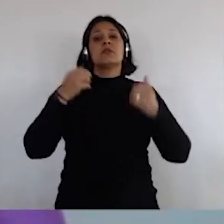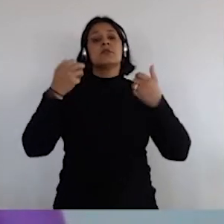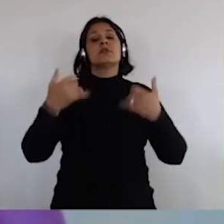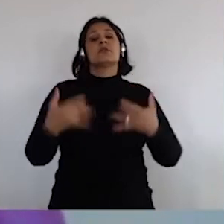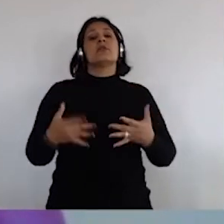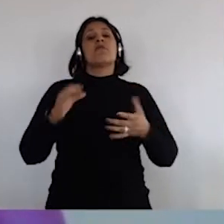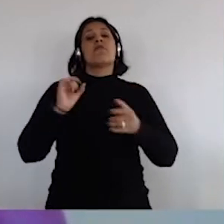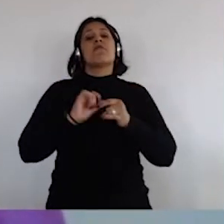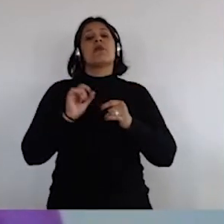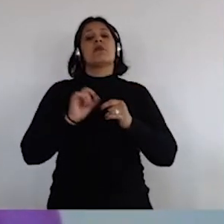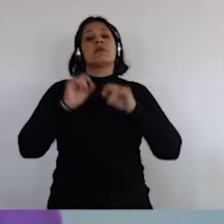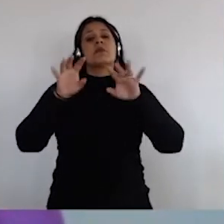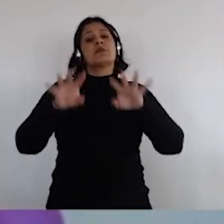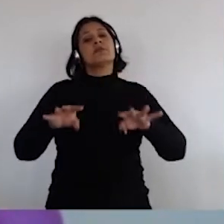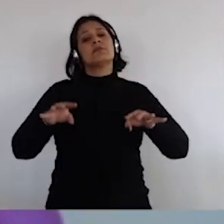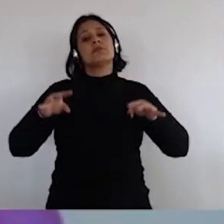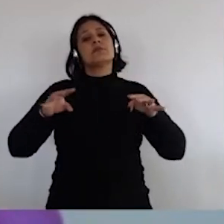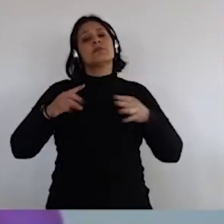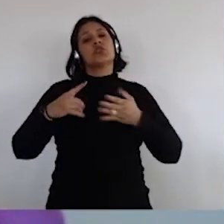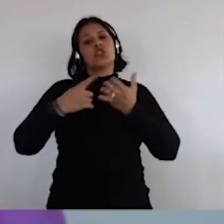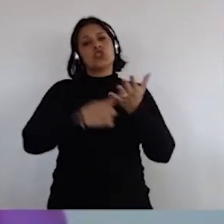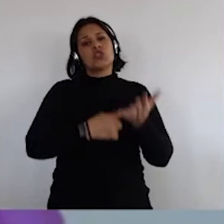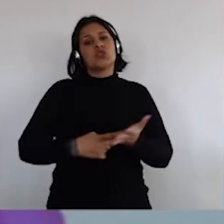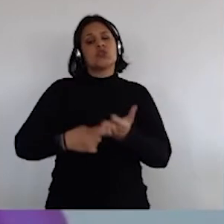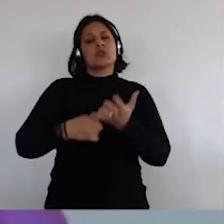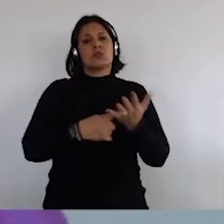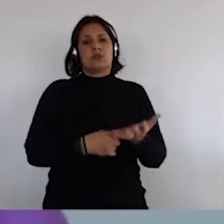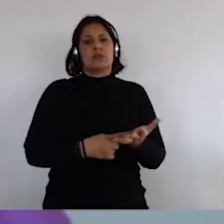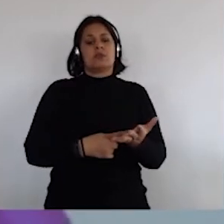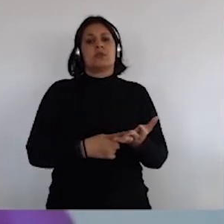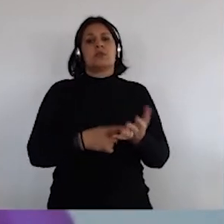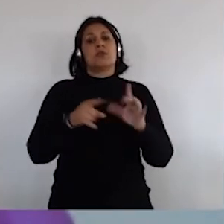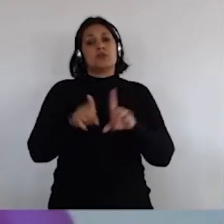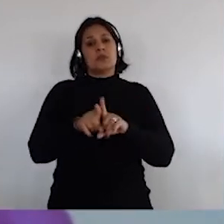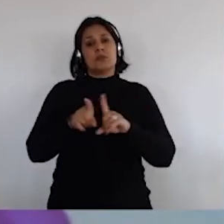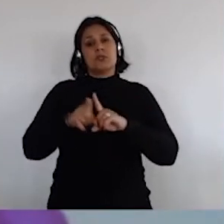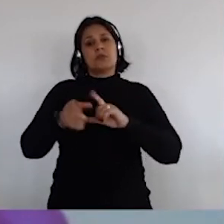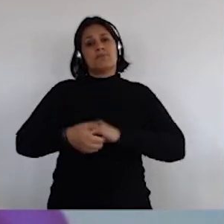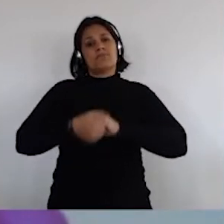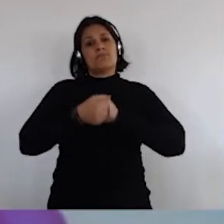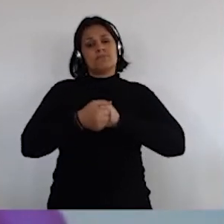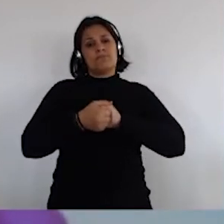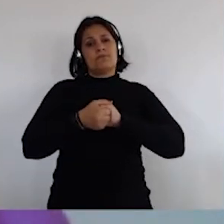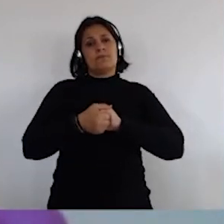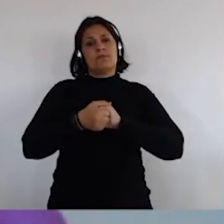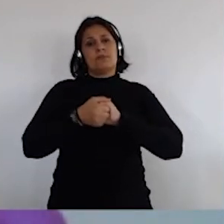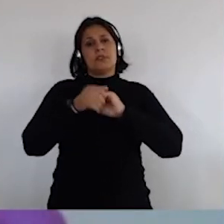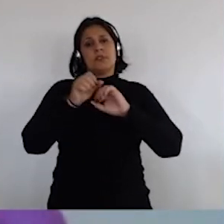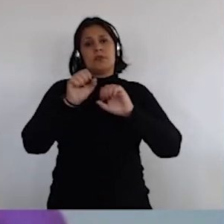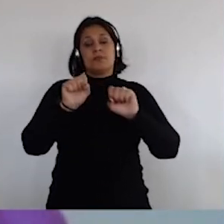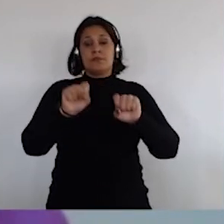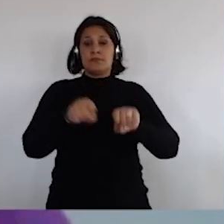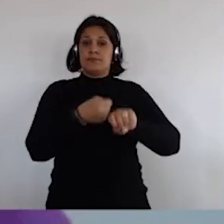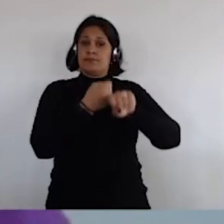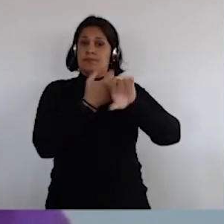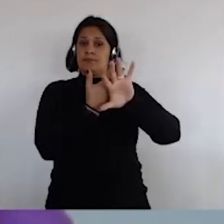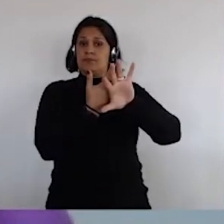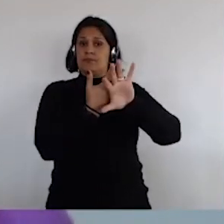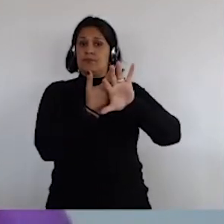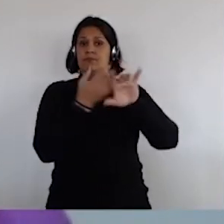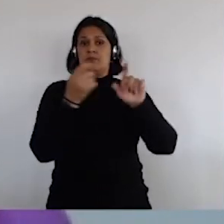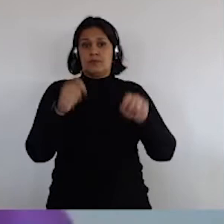de audiências de conciliação e mediação por videoconferência,